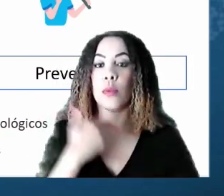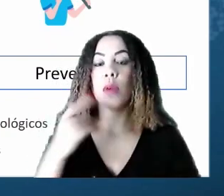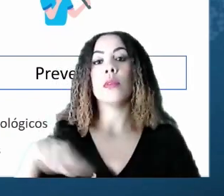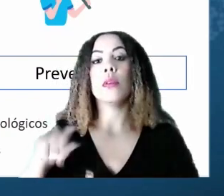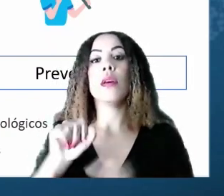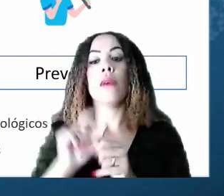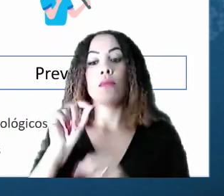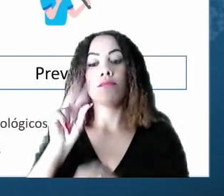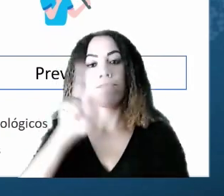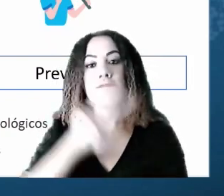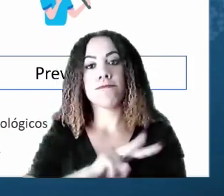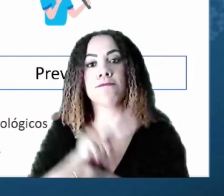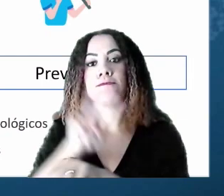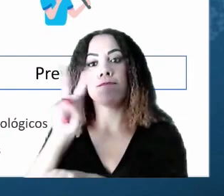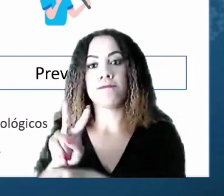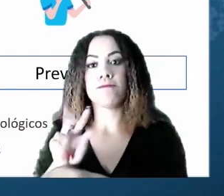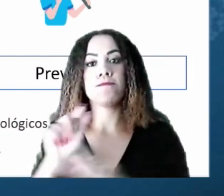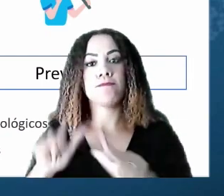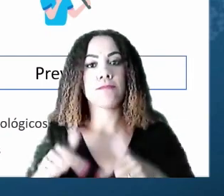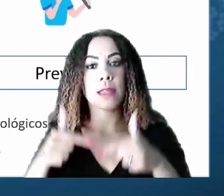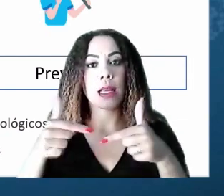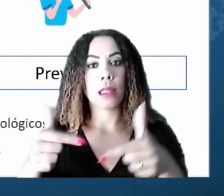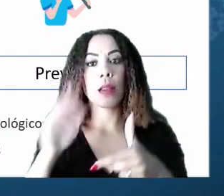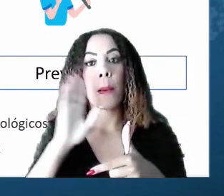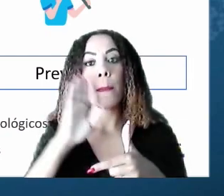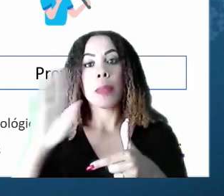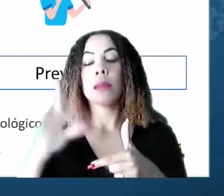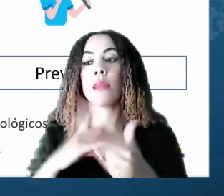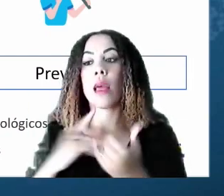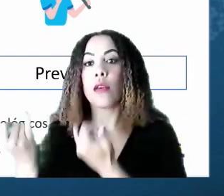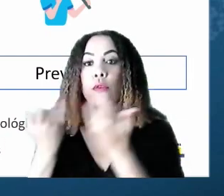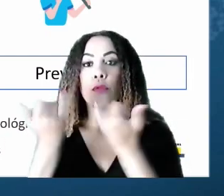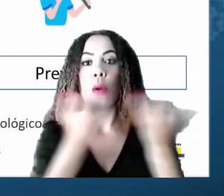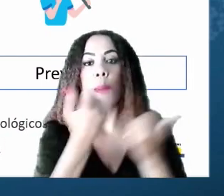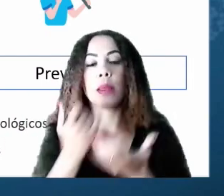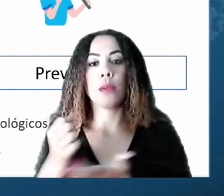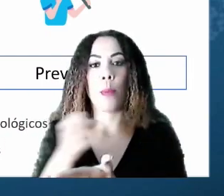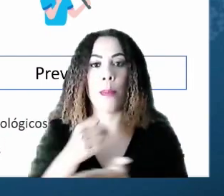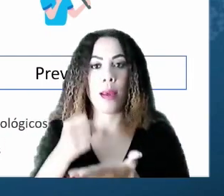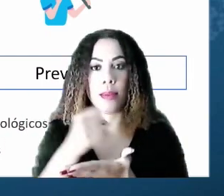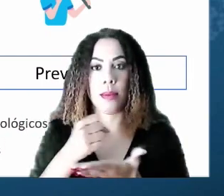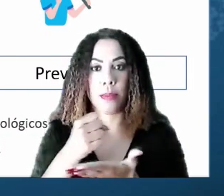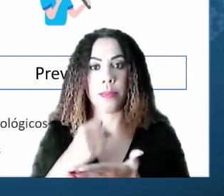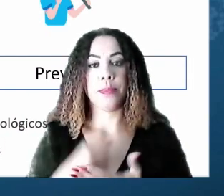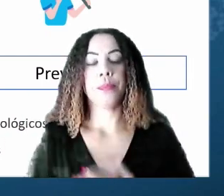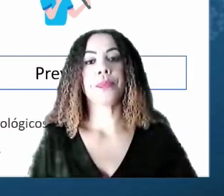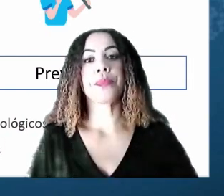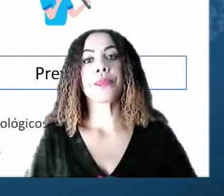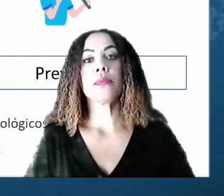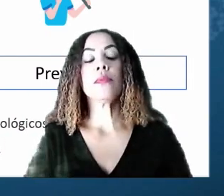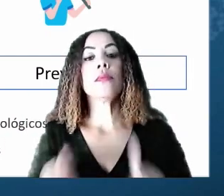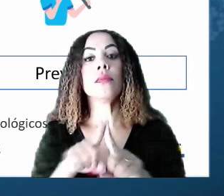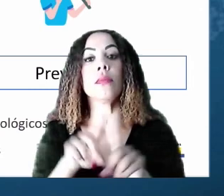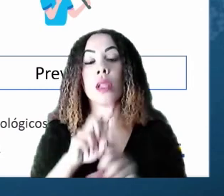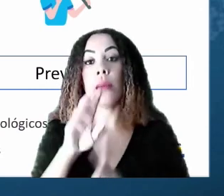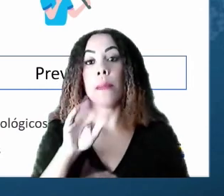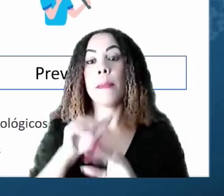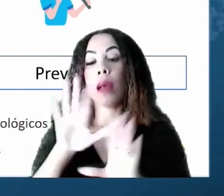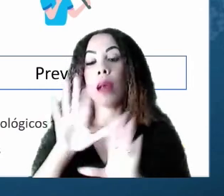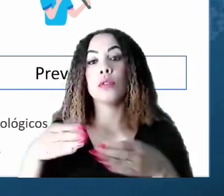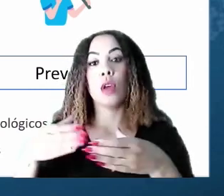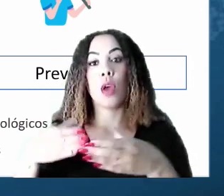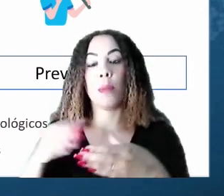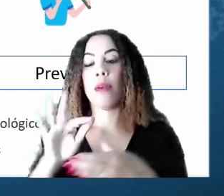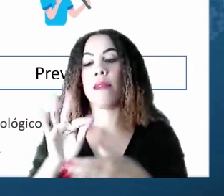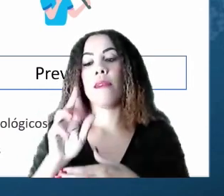farmacovigilância ativa a partir do cruzamento de bases de dados. Fortalecemos o nosso comitê de farmacovigilância